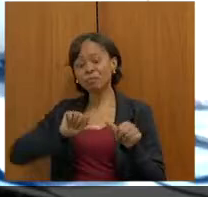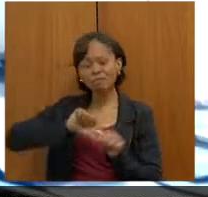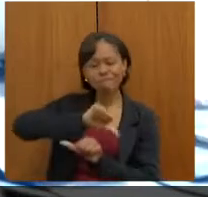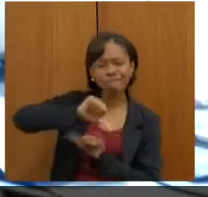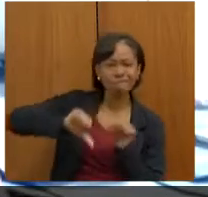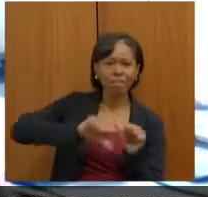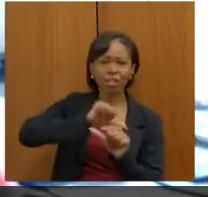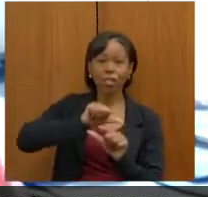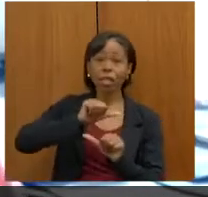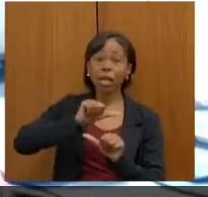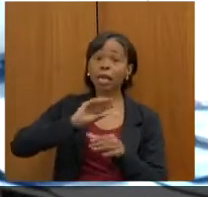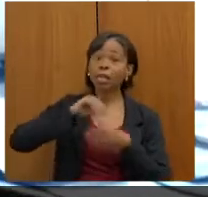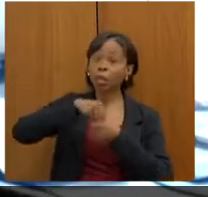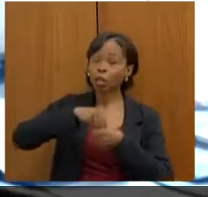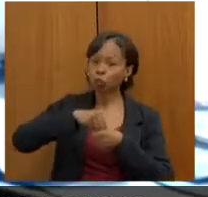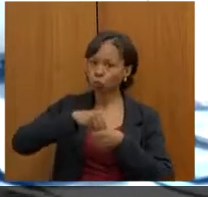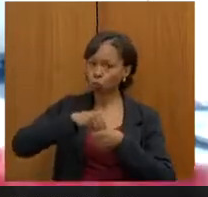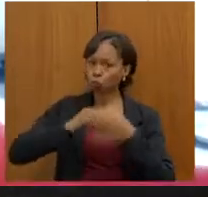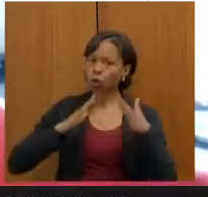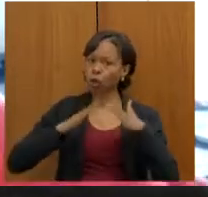crimes de violência doméstica